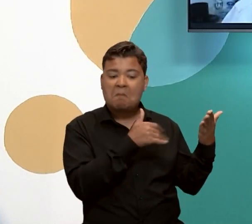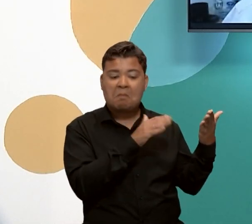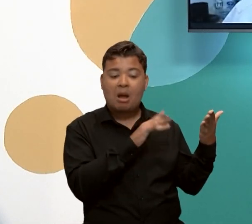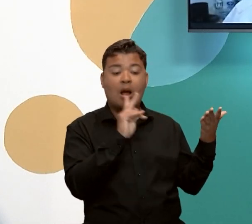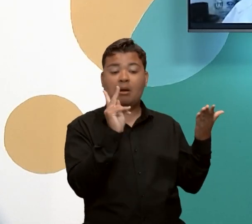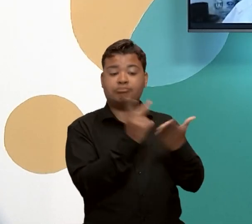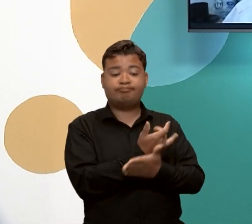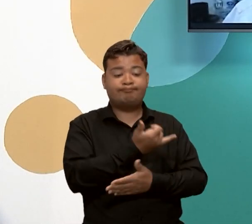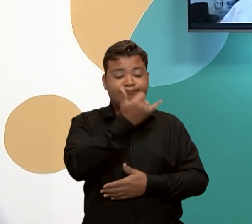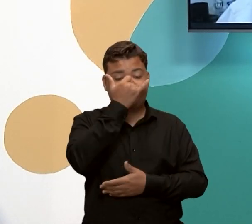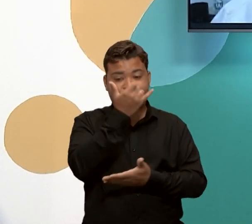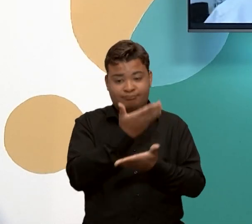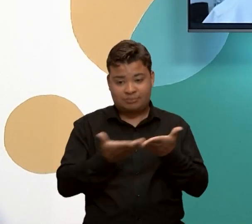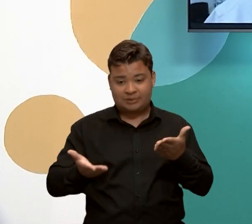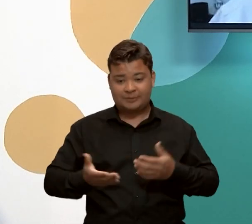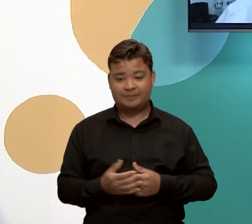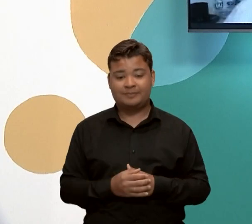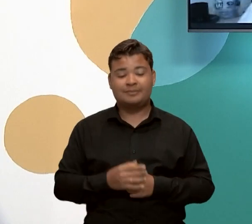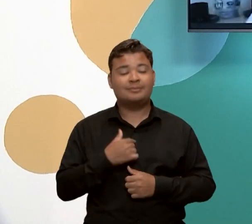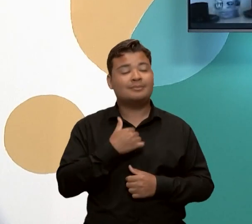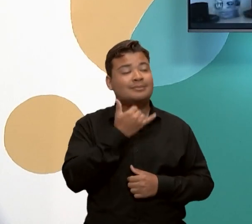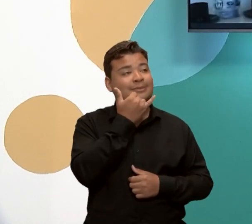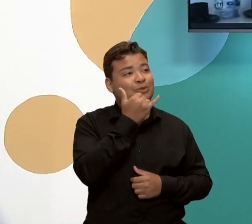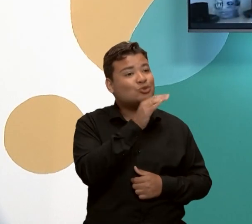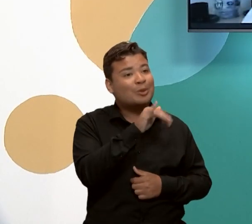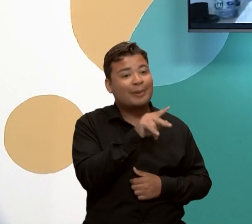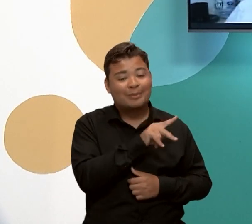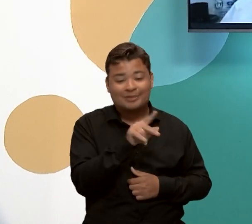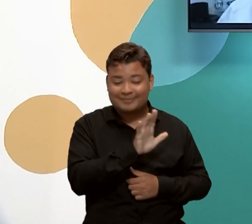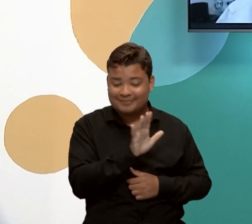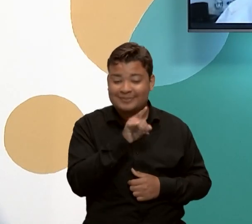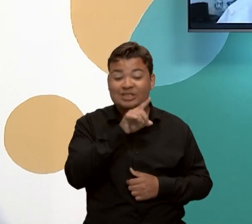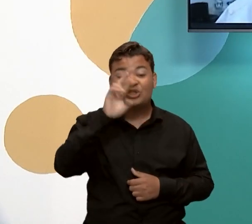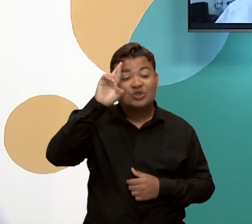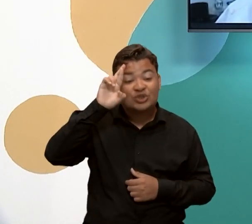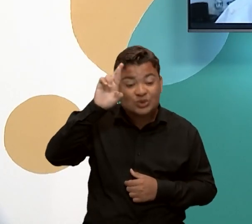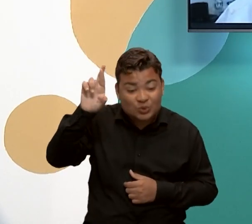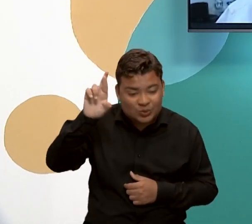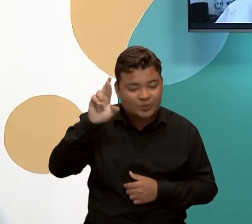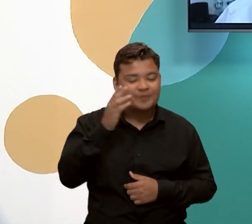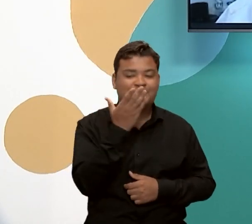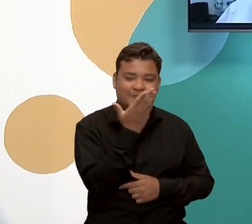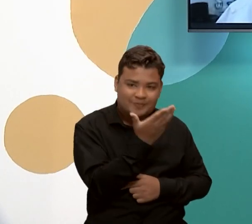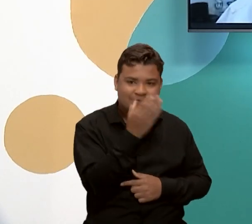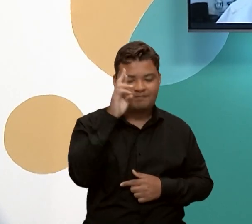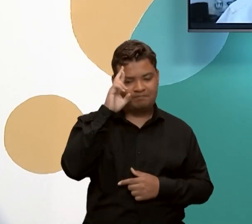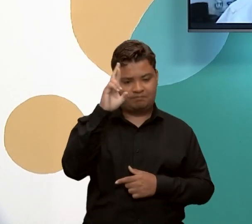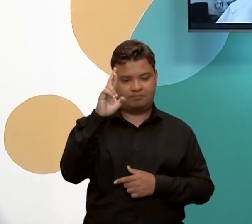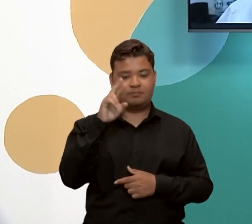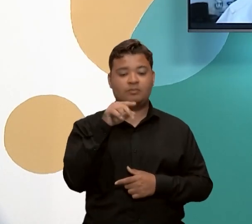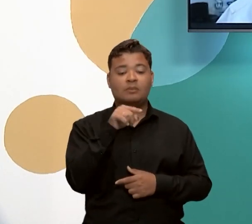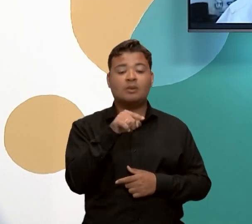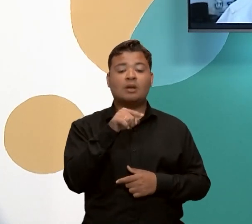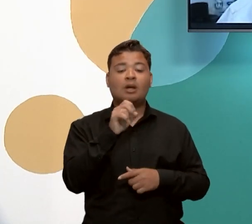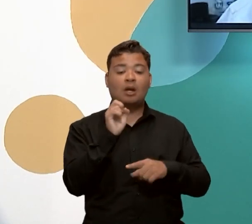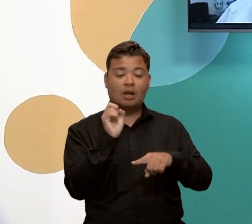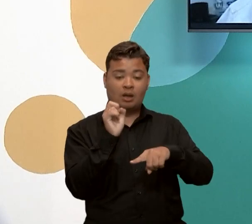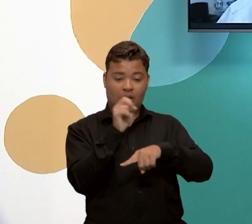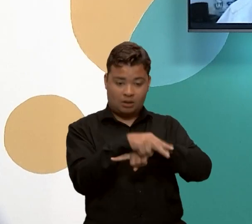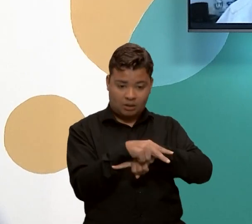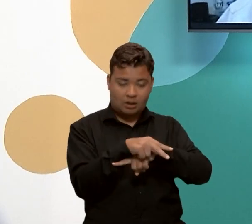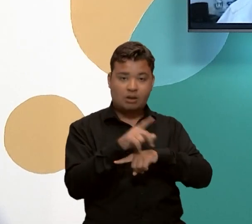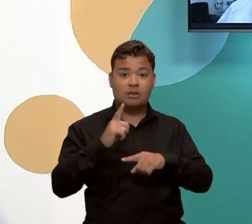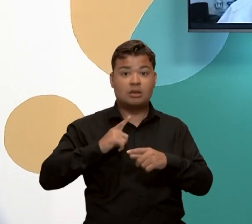dispostas. Me corrigindo aqui, porque eu chamei o senhor de professor. Diretor, só para a gente finalizar, a entrada é feita a partir da nota do Enem,